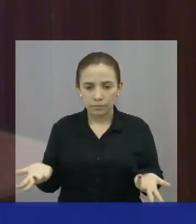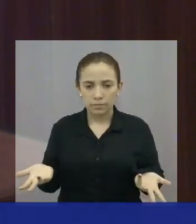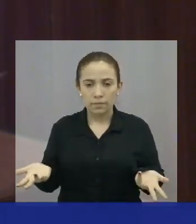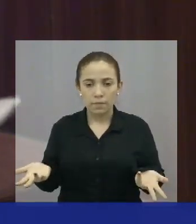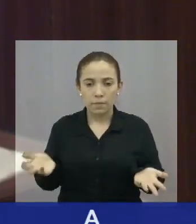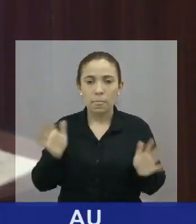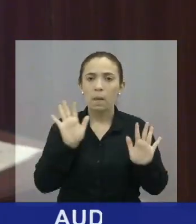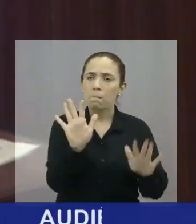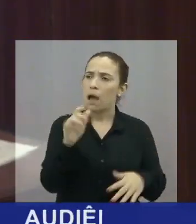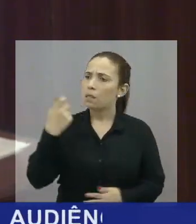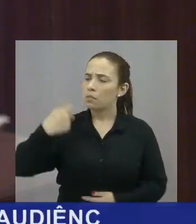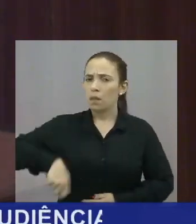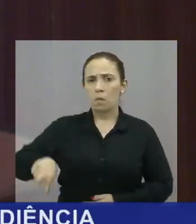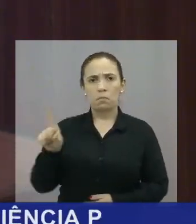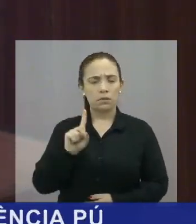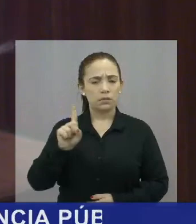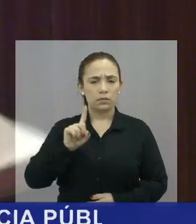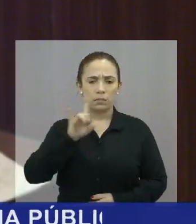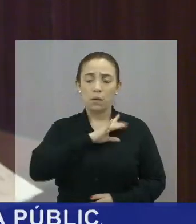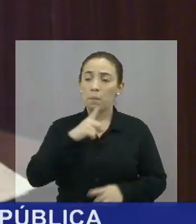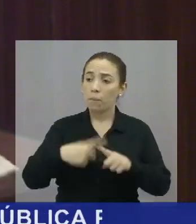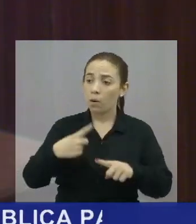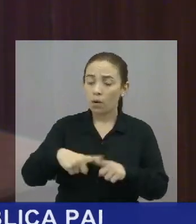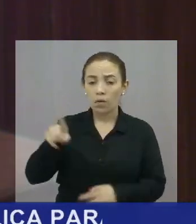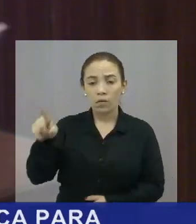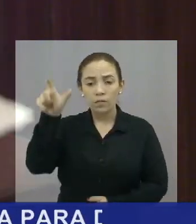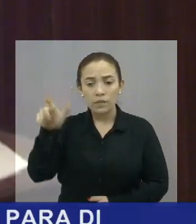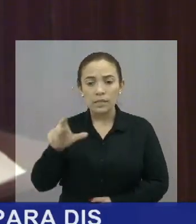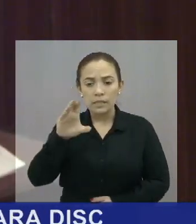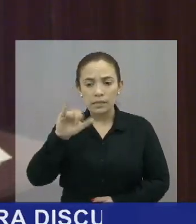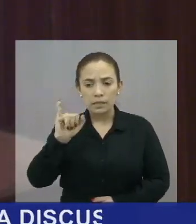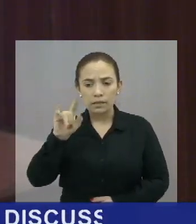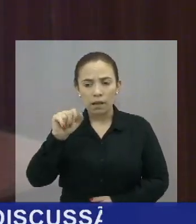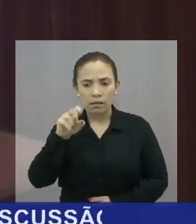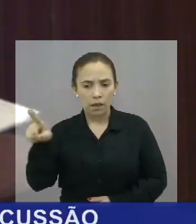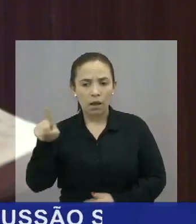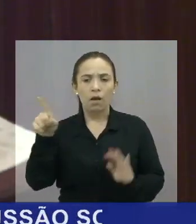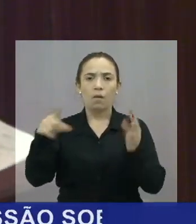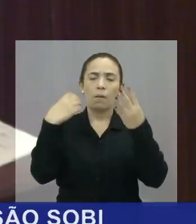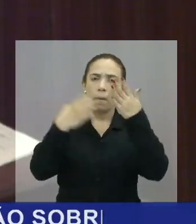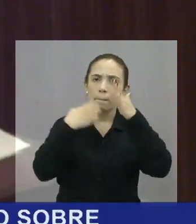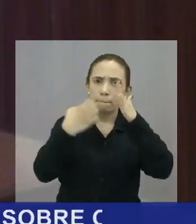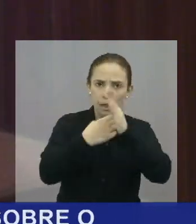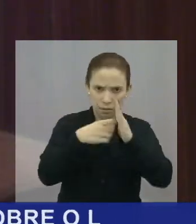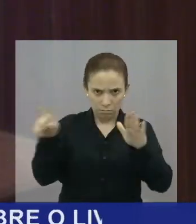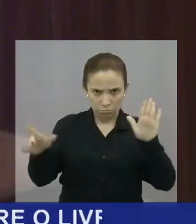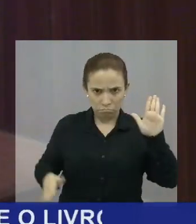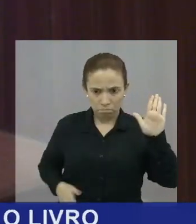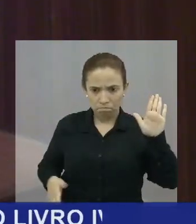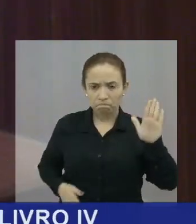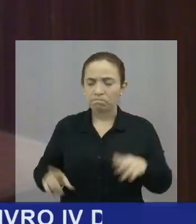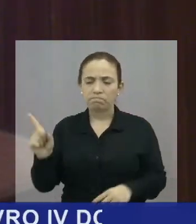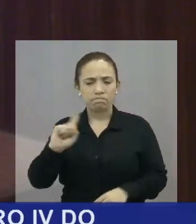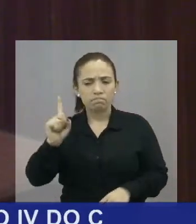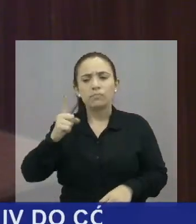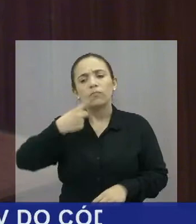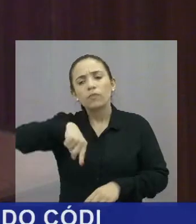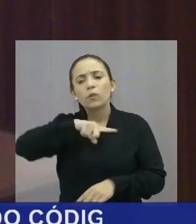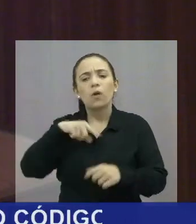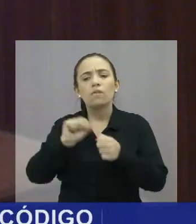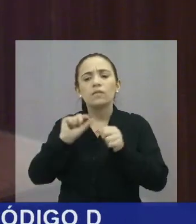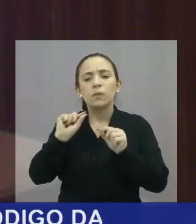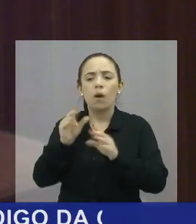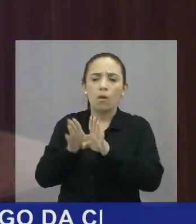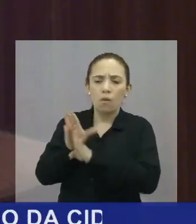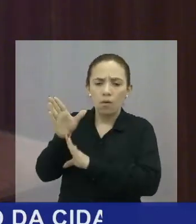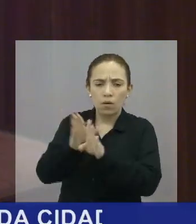não há motivo, o senhor é um cidadão, é um empresário, não é nenhum bandido, nós estamos aqui para lhe orientar, e se o senhor